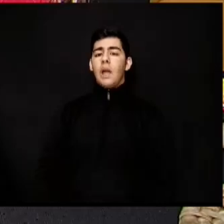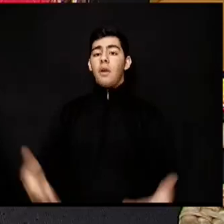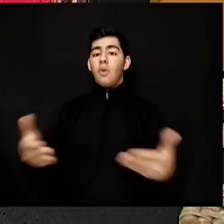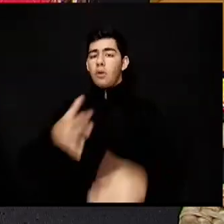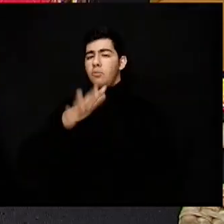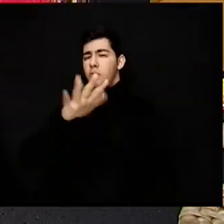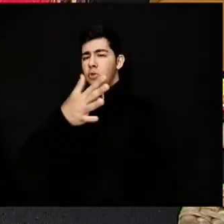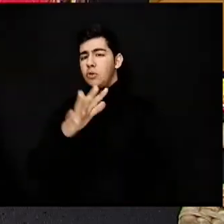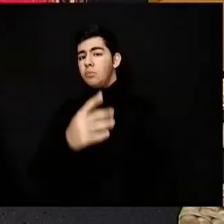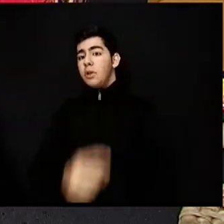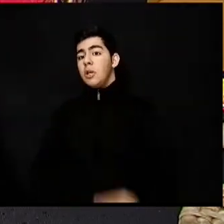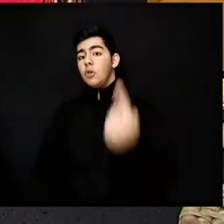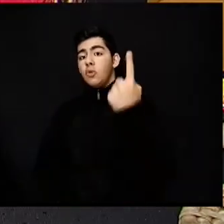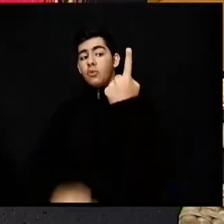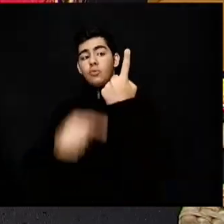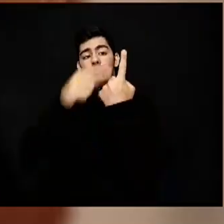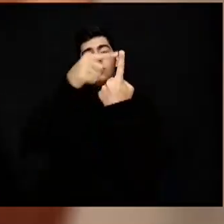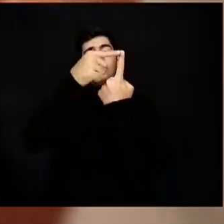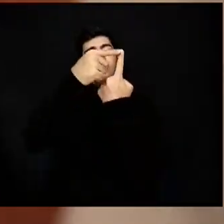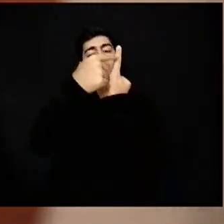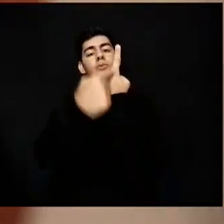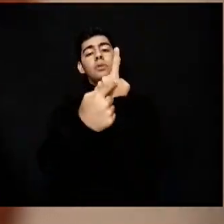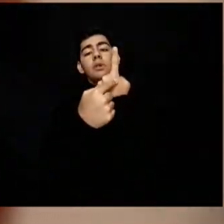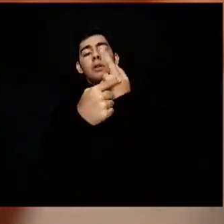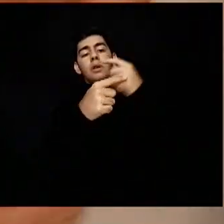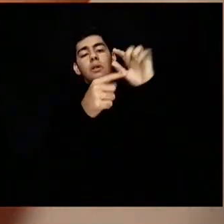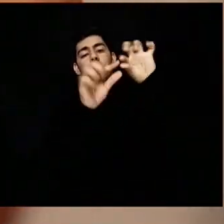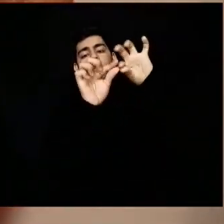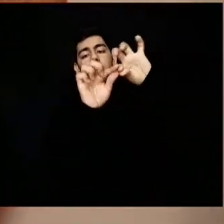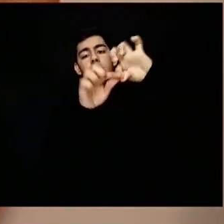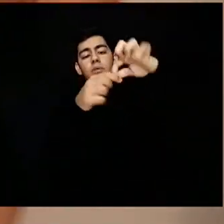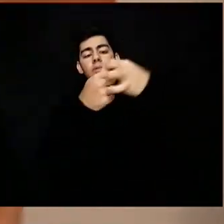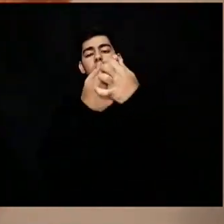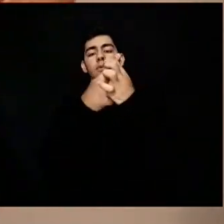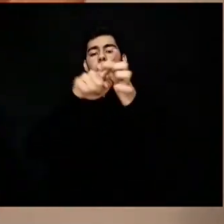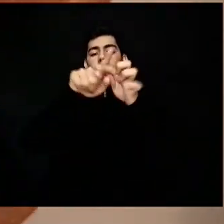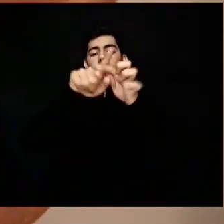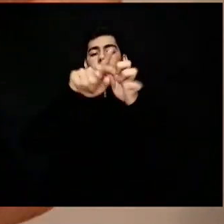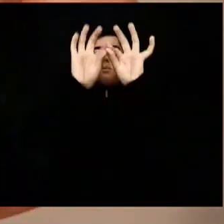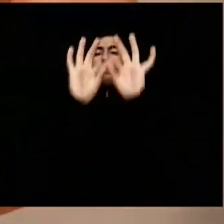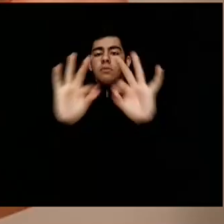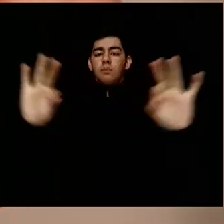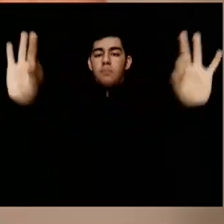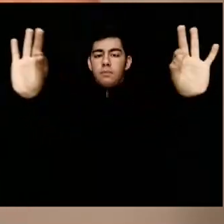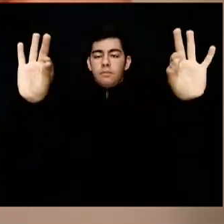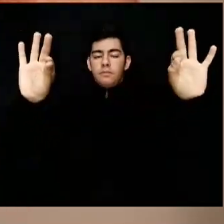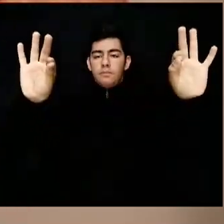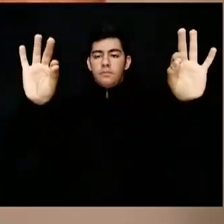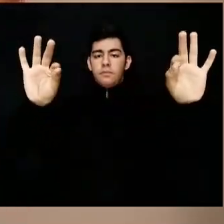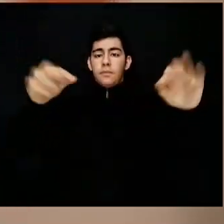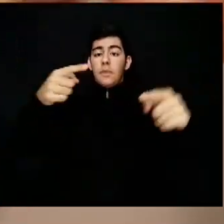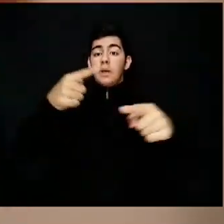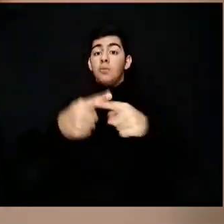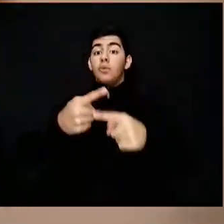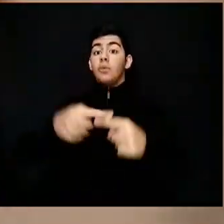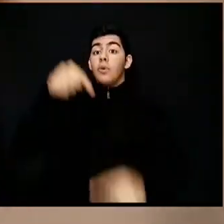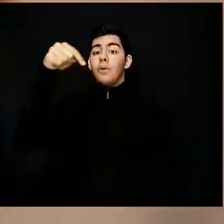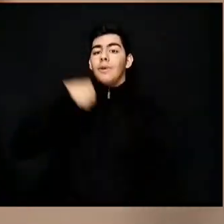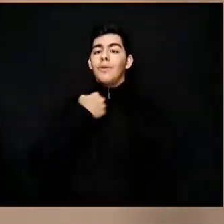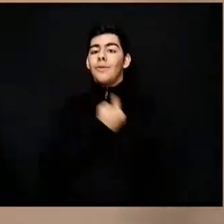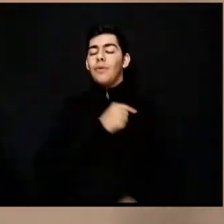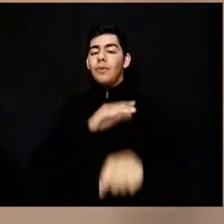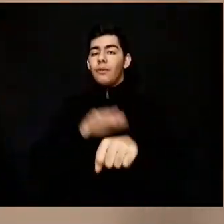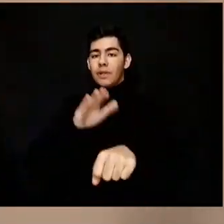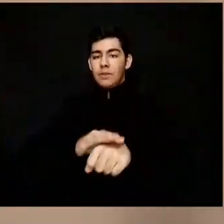nó. Eu vou dar um nó, porque essa parte que nós vamos fazer o fecho.